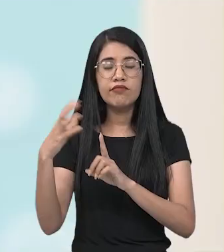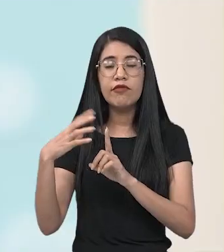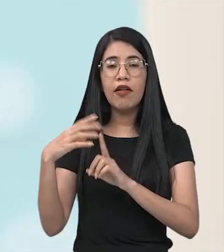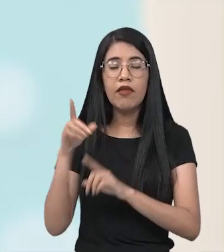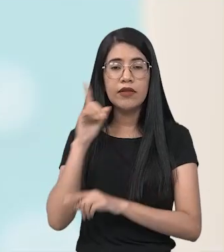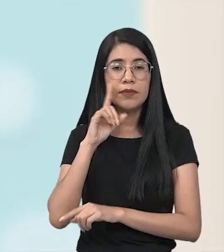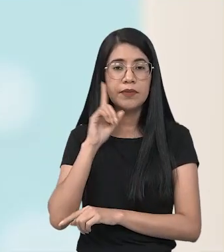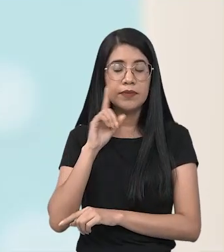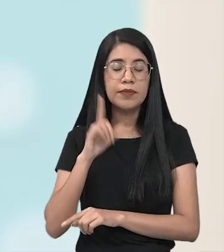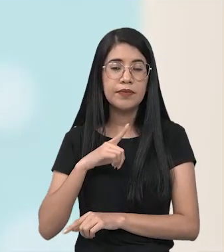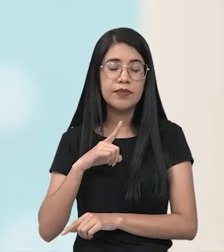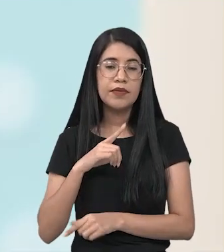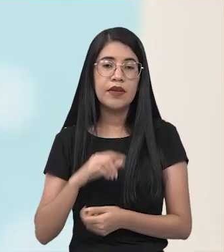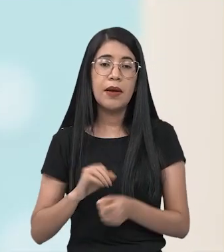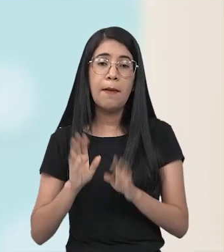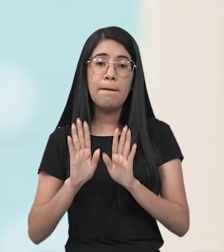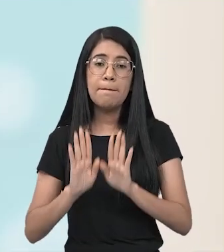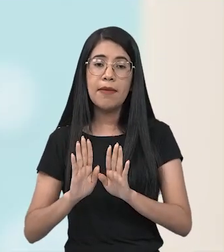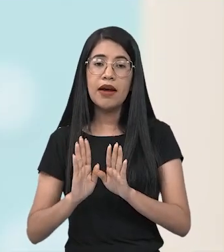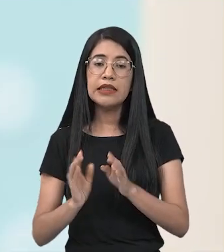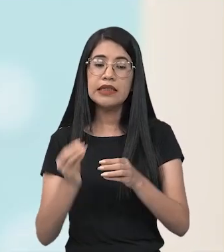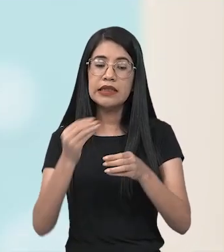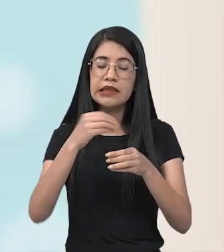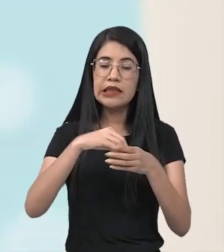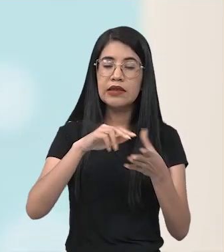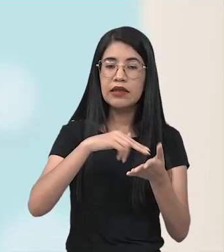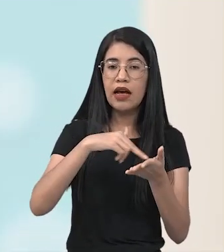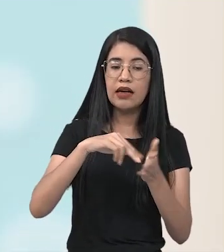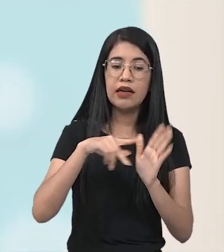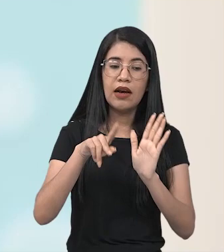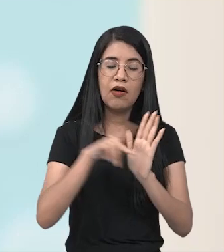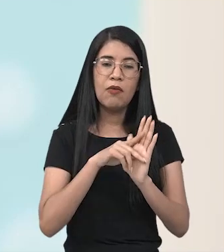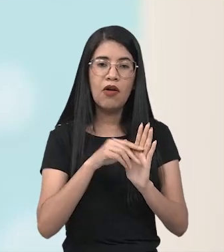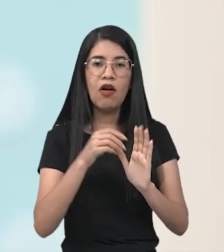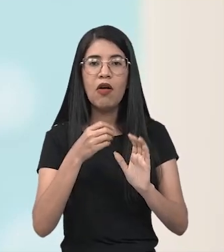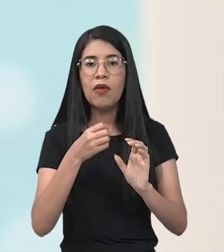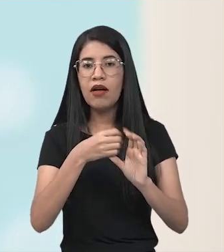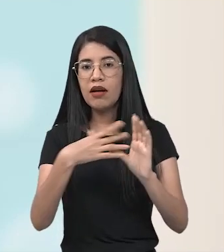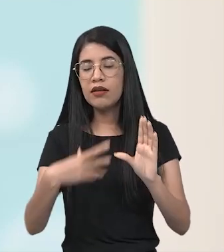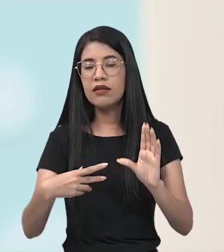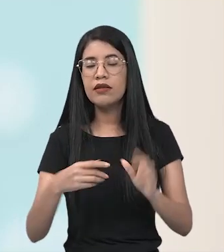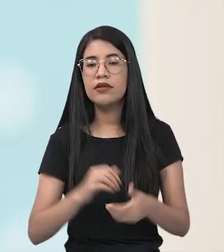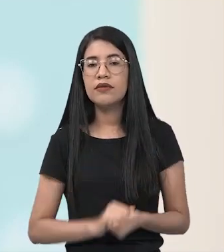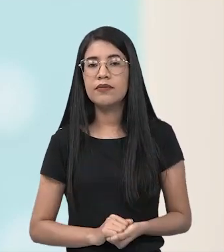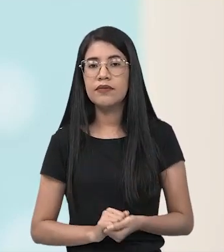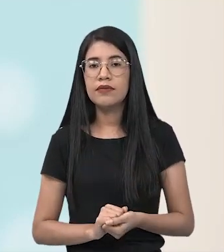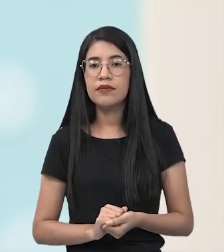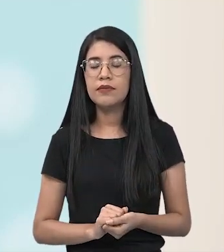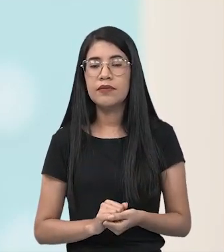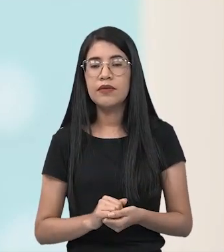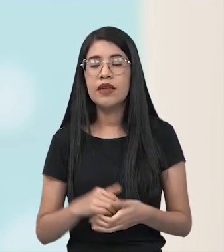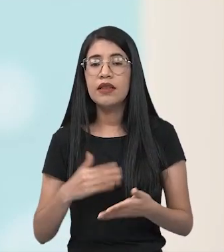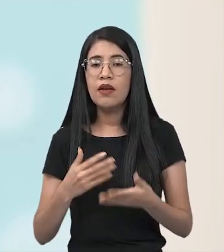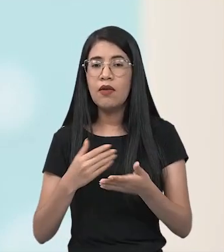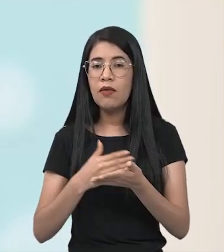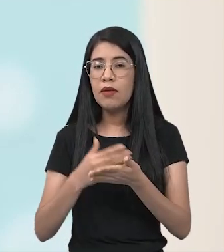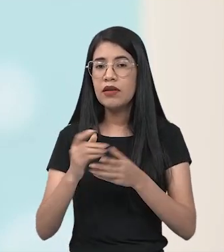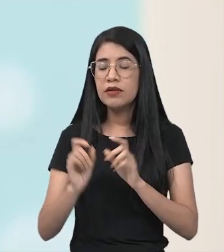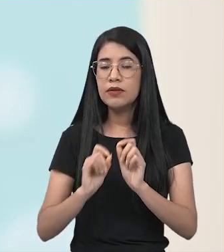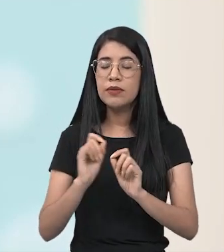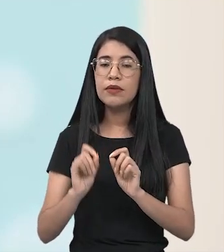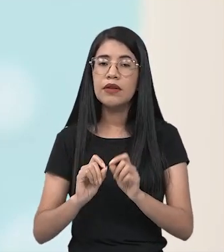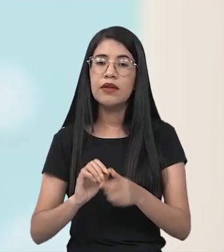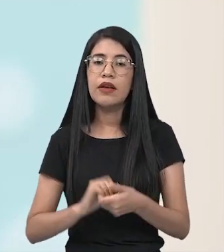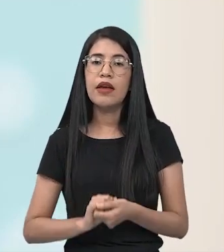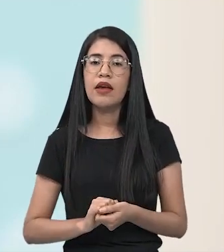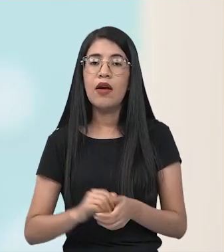americana, só que eles inseriam a sua coreografia, os seus passos. E aí entra, né, o que a gente pode chamar do hip